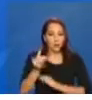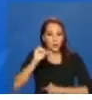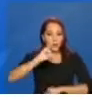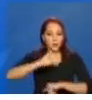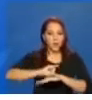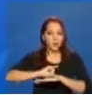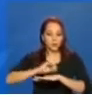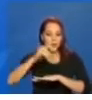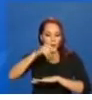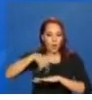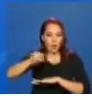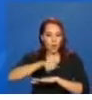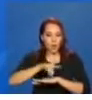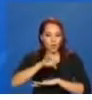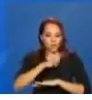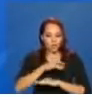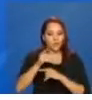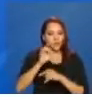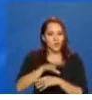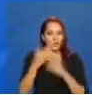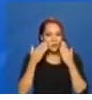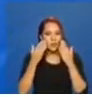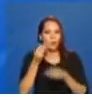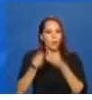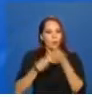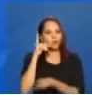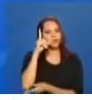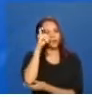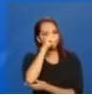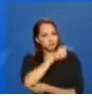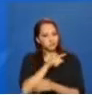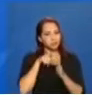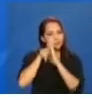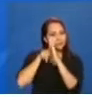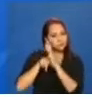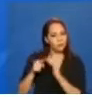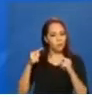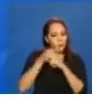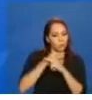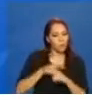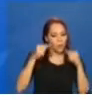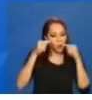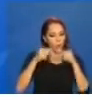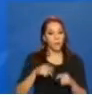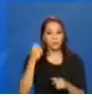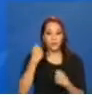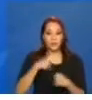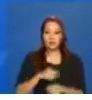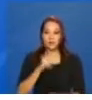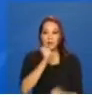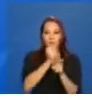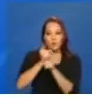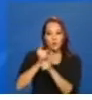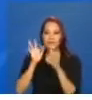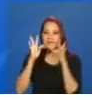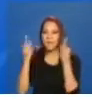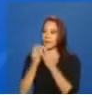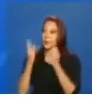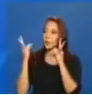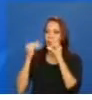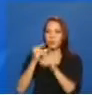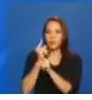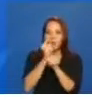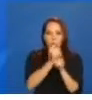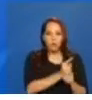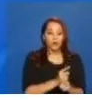Dataprev. Isso é para demonstrar a complexidade desse cruzamento. Nós precisamos identificar todas essas famílias. A